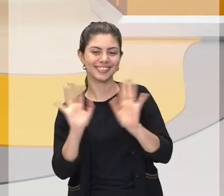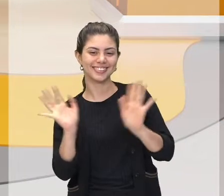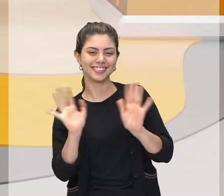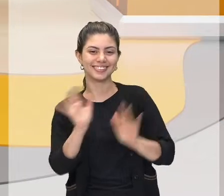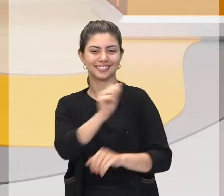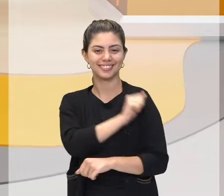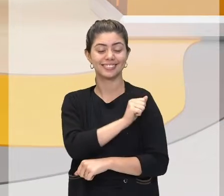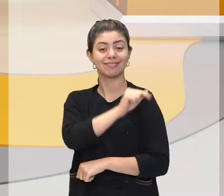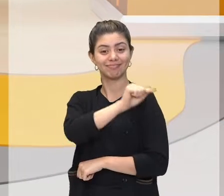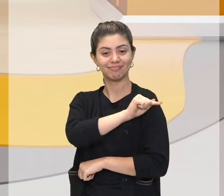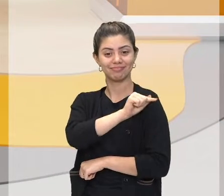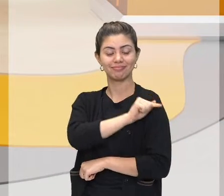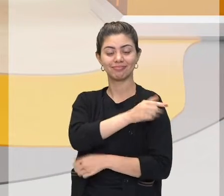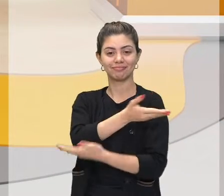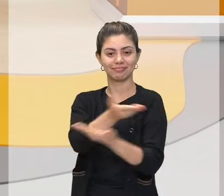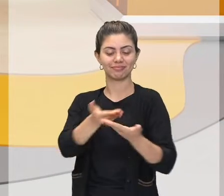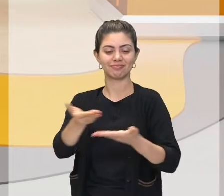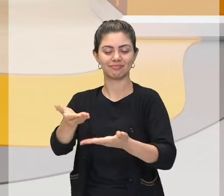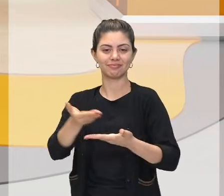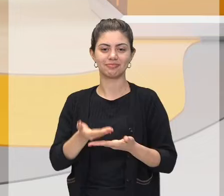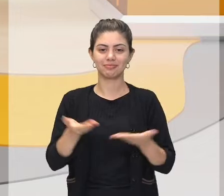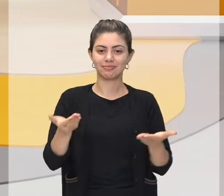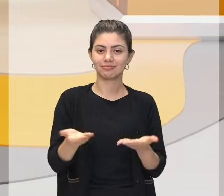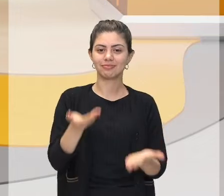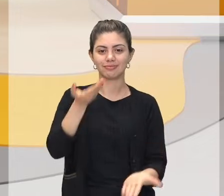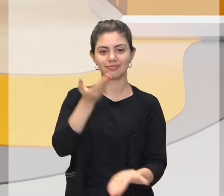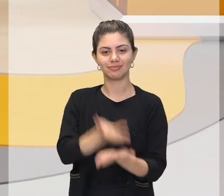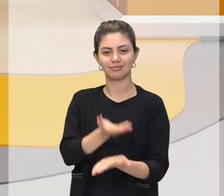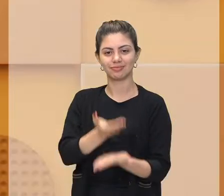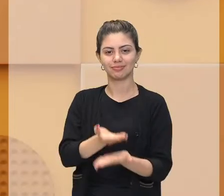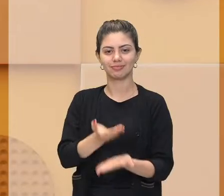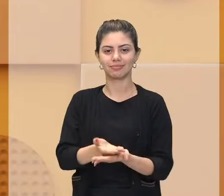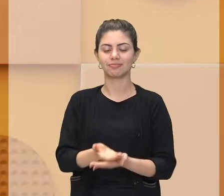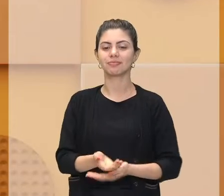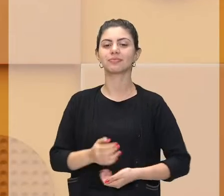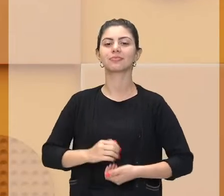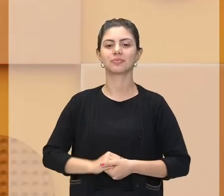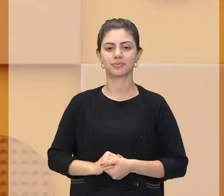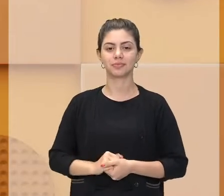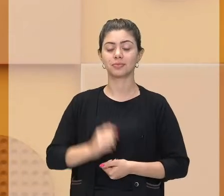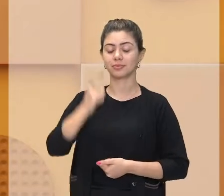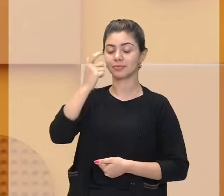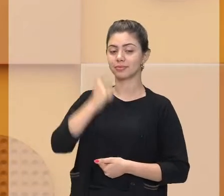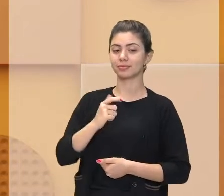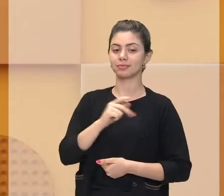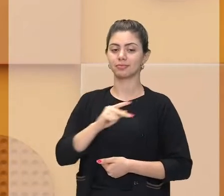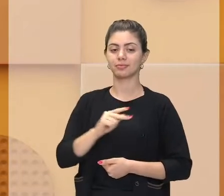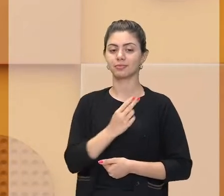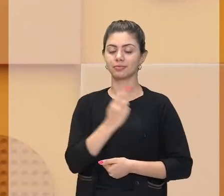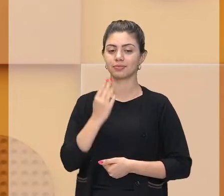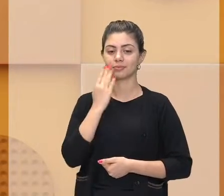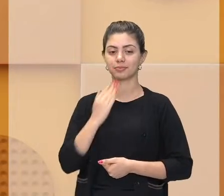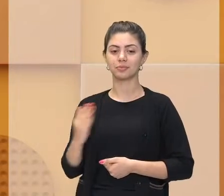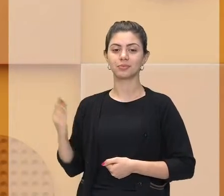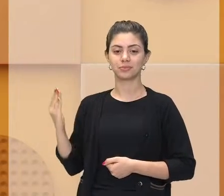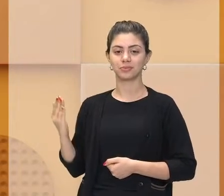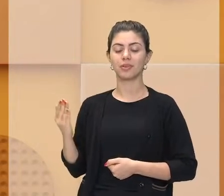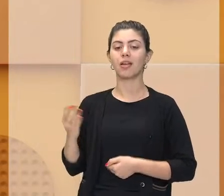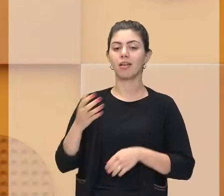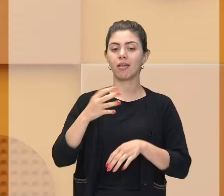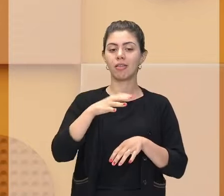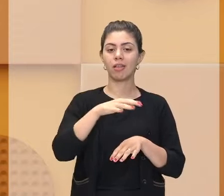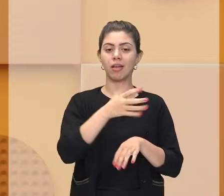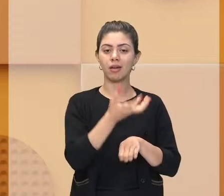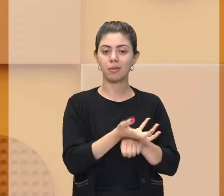estudantes do 7º ano, sejam muito bem-vindos a mais uma aula. Eu sou a professora Shirley Botelho, do componente